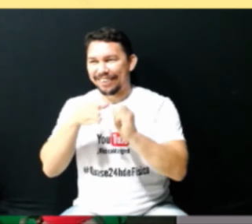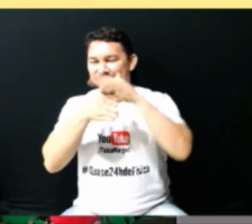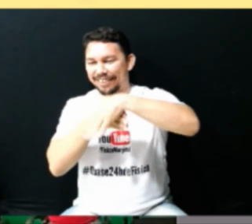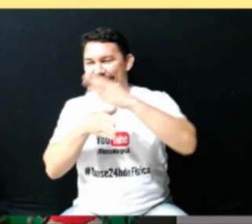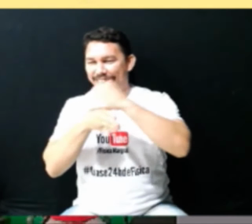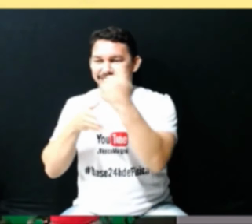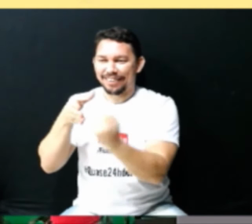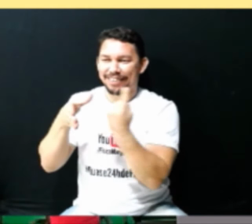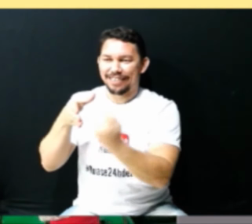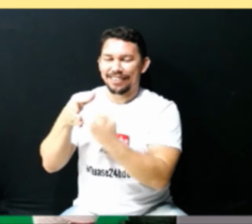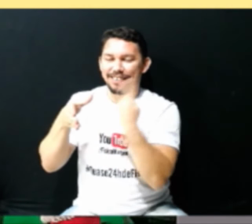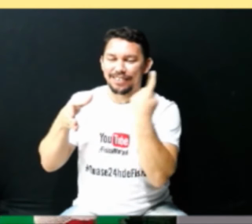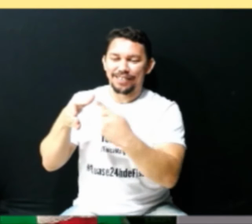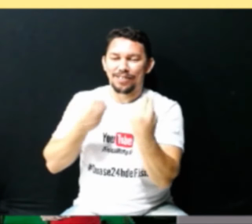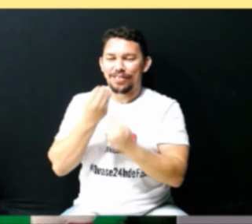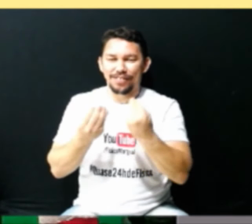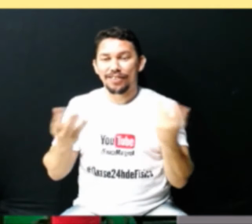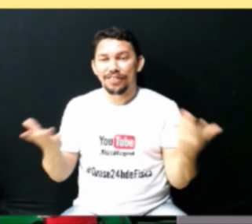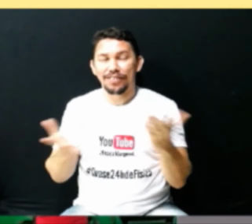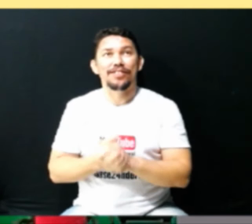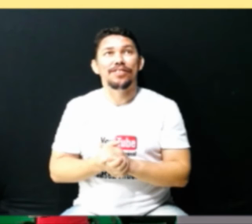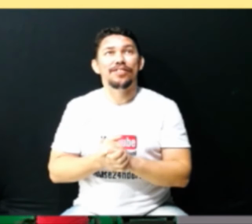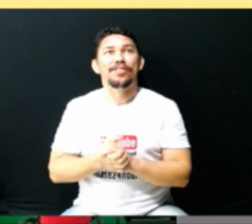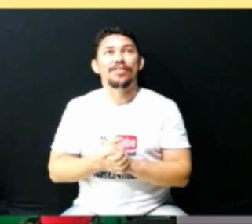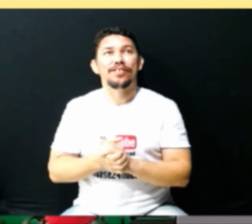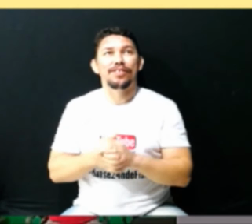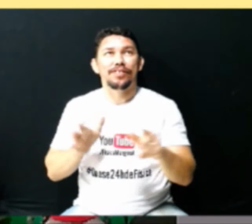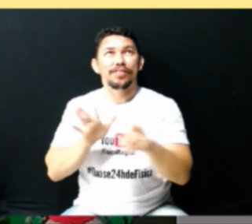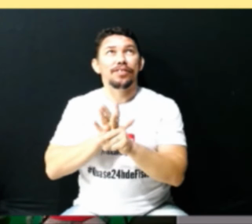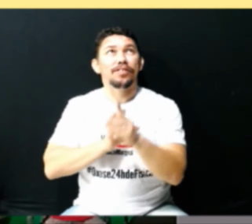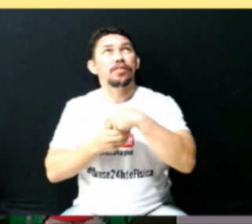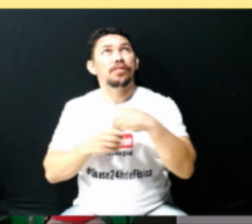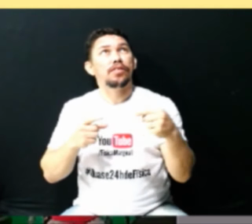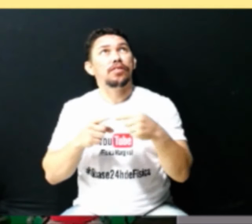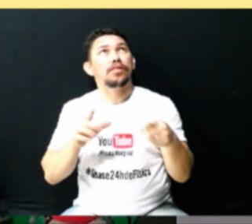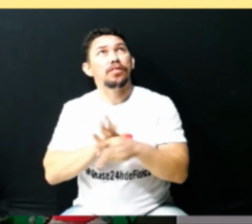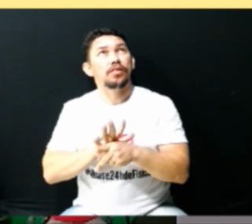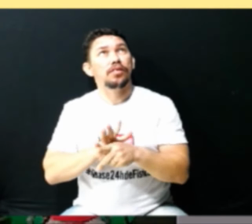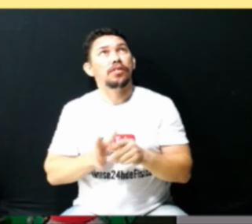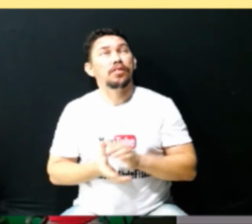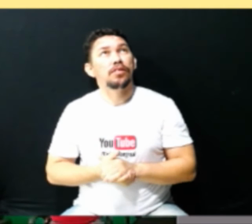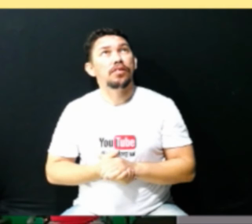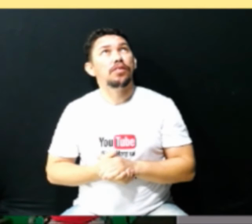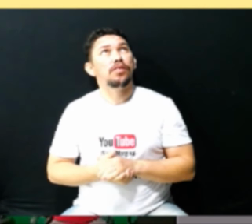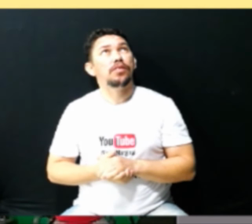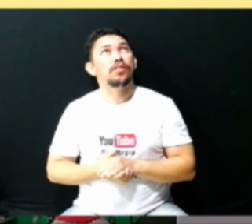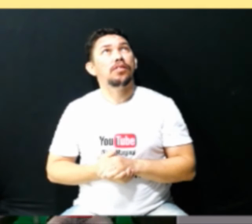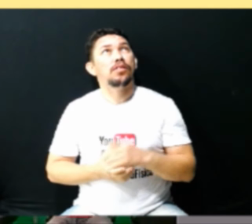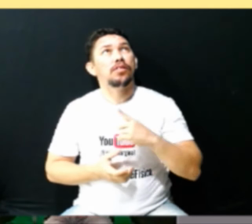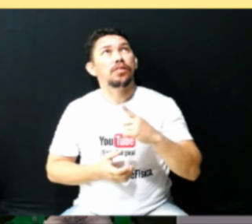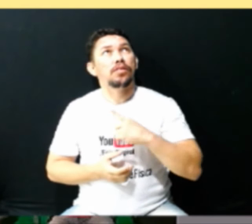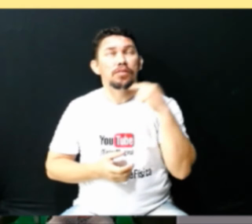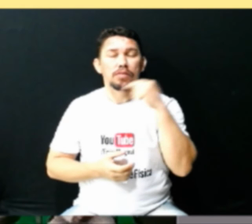funcionariam como? Essa aqui é bem esquemático. Você teria uma caldeira. Nesta